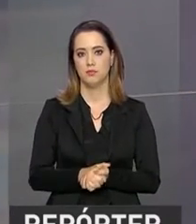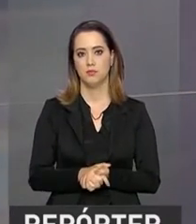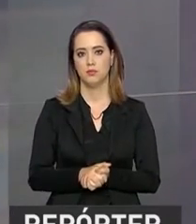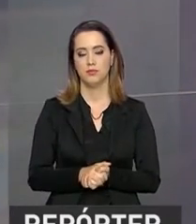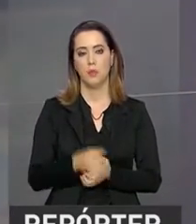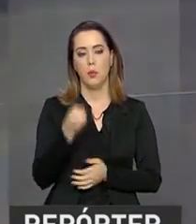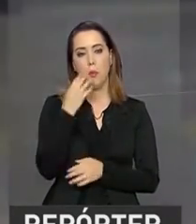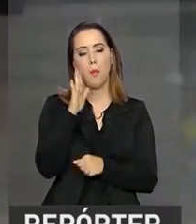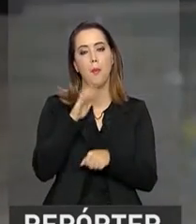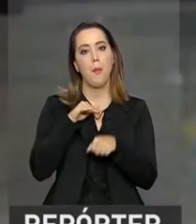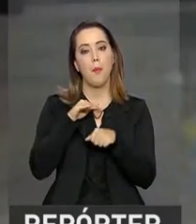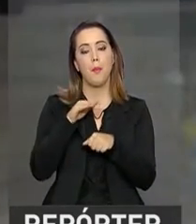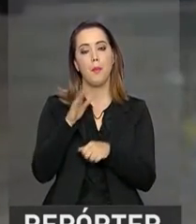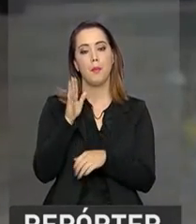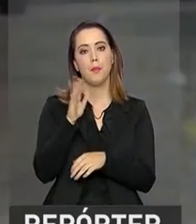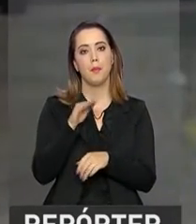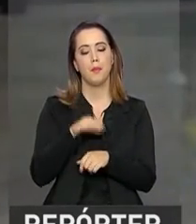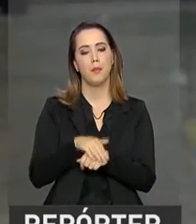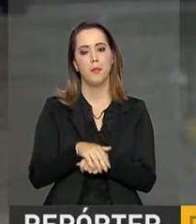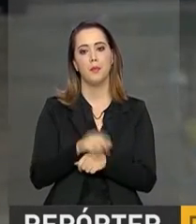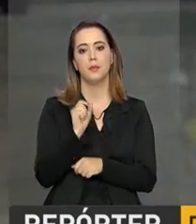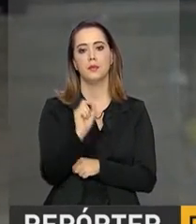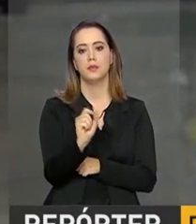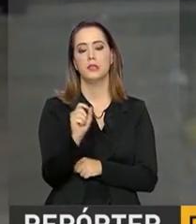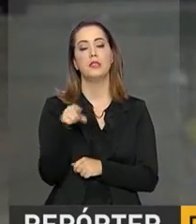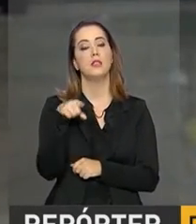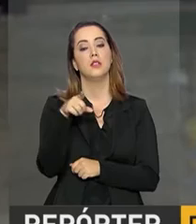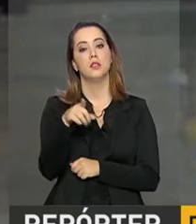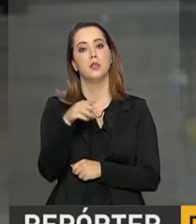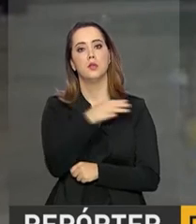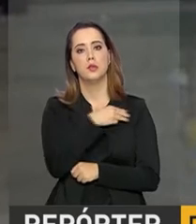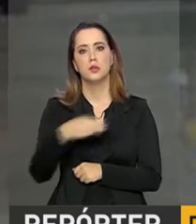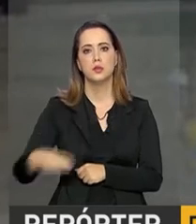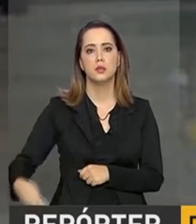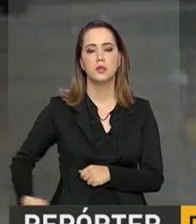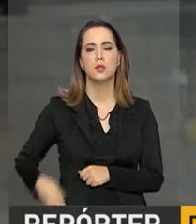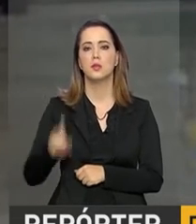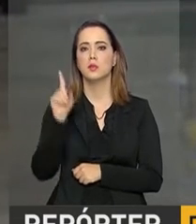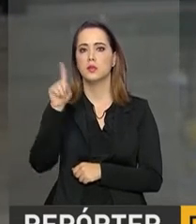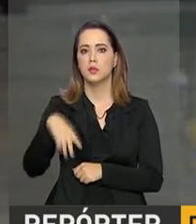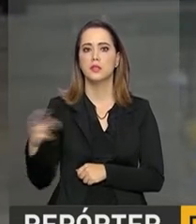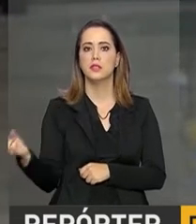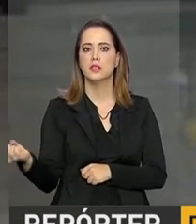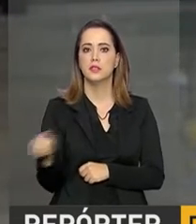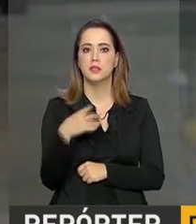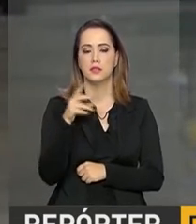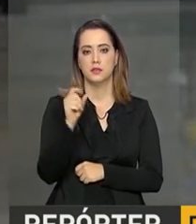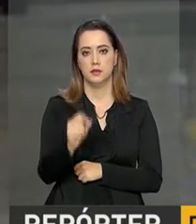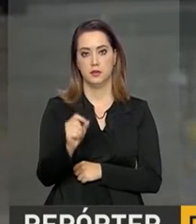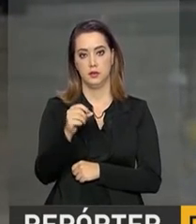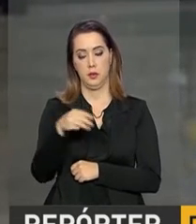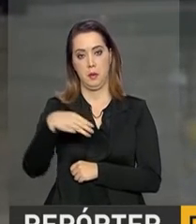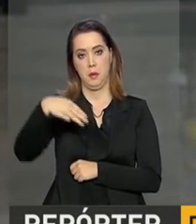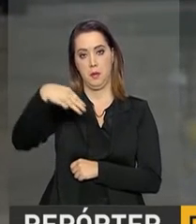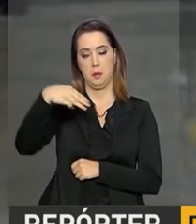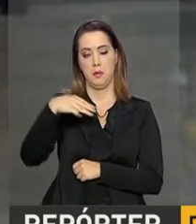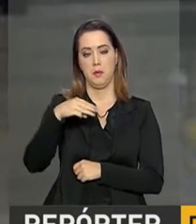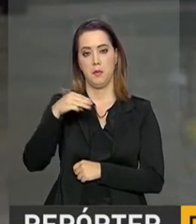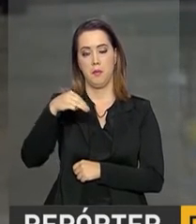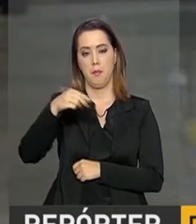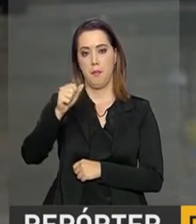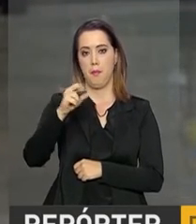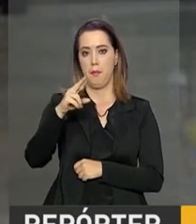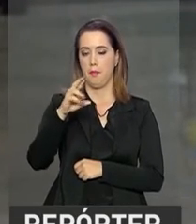Boa tarde Zé Luiz o ministro da cultura Marcelo calero é a nova autoridade pública Olímpica a